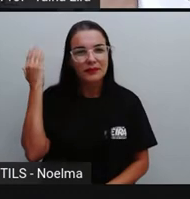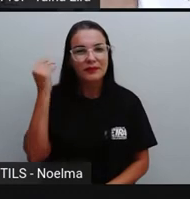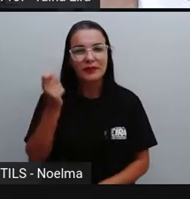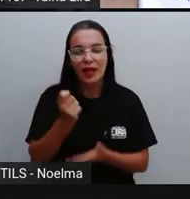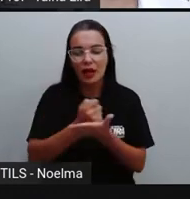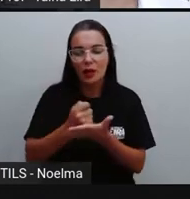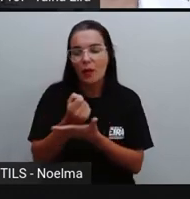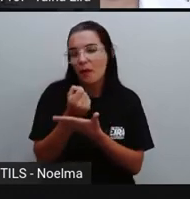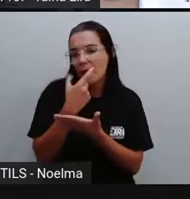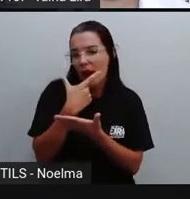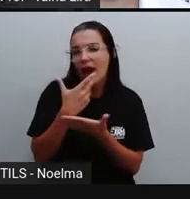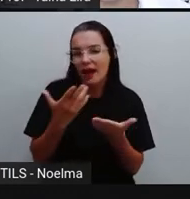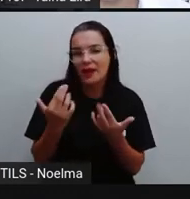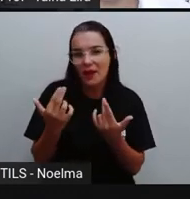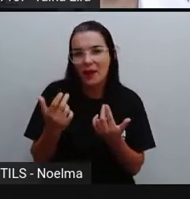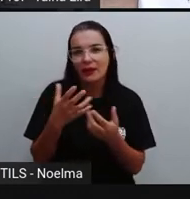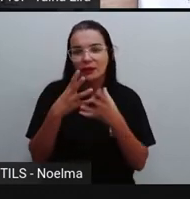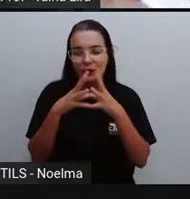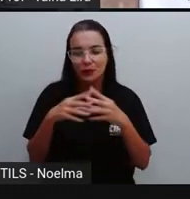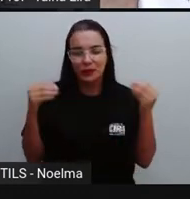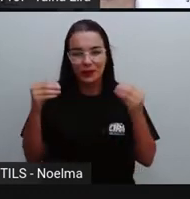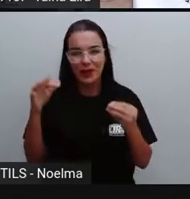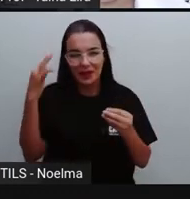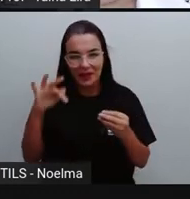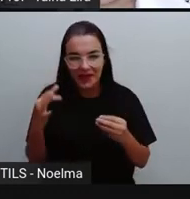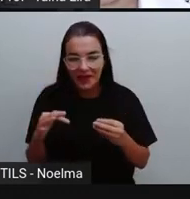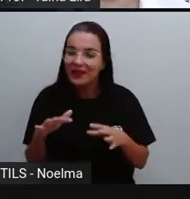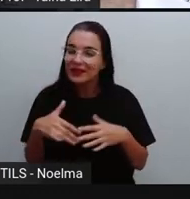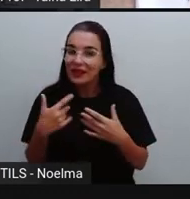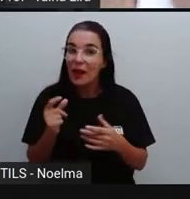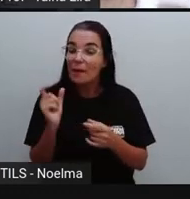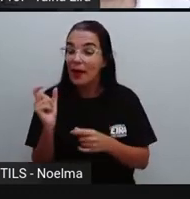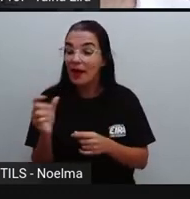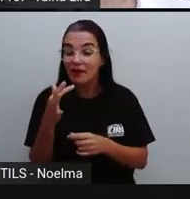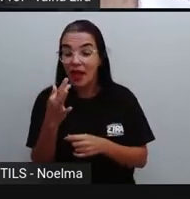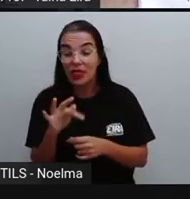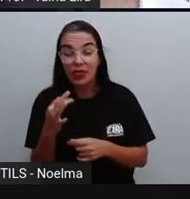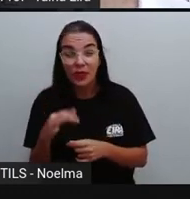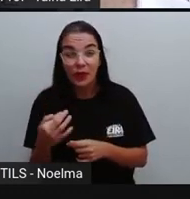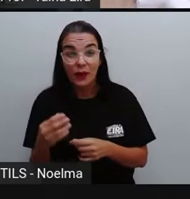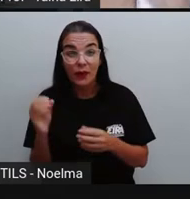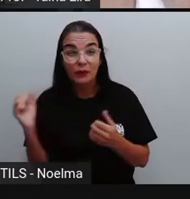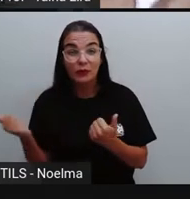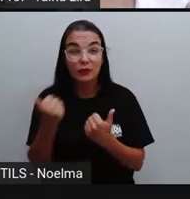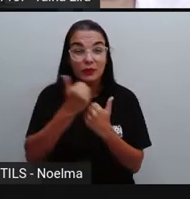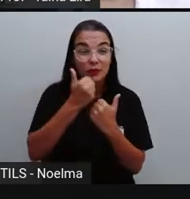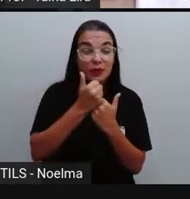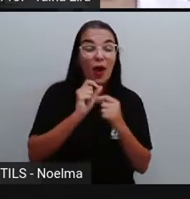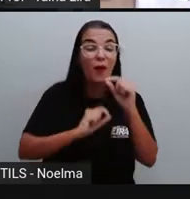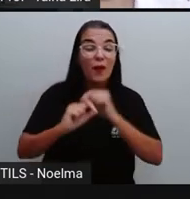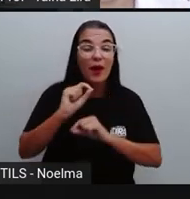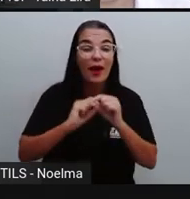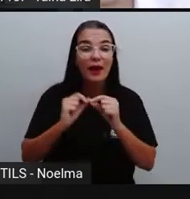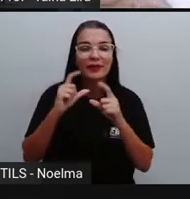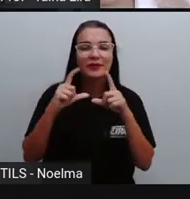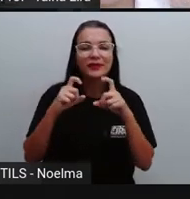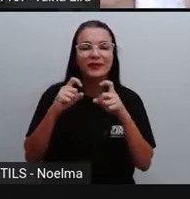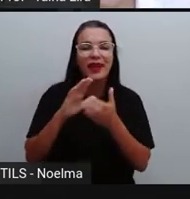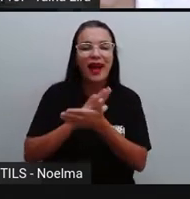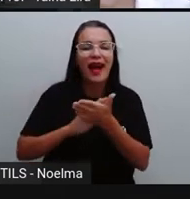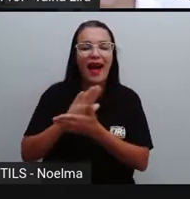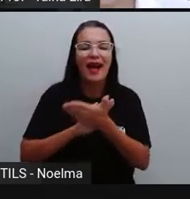comprimido tomou Doril, a dor sumiu. Então, a palavra dor ali foi até substituída ali pela imagem